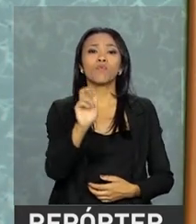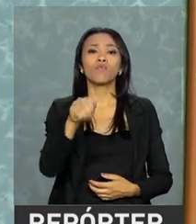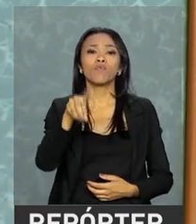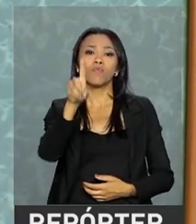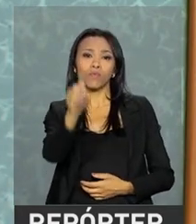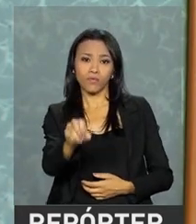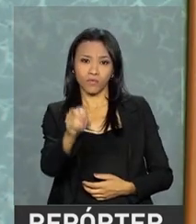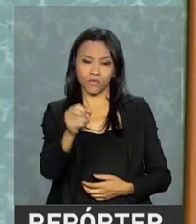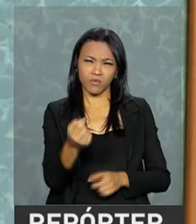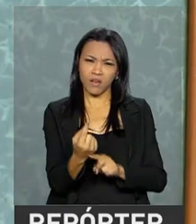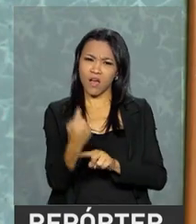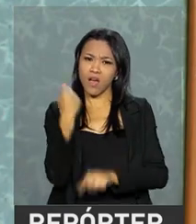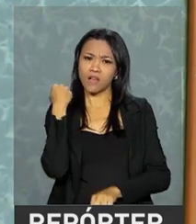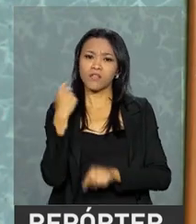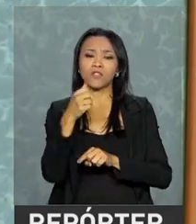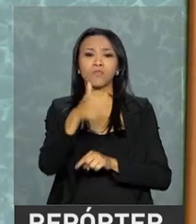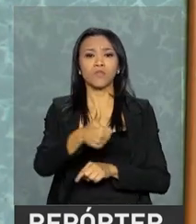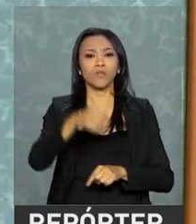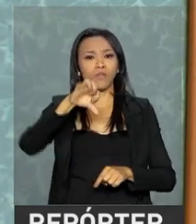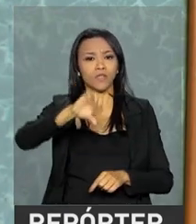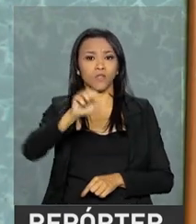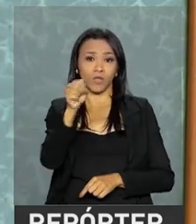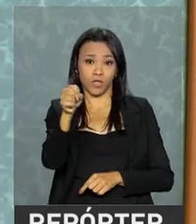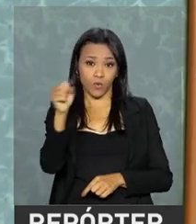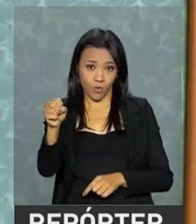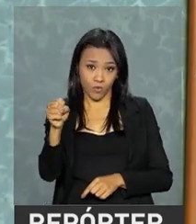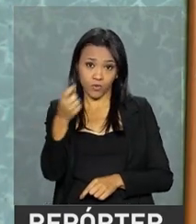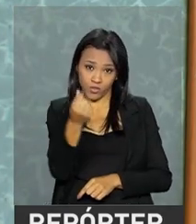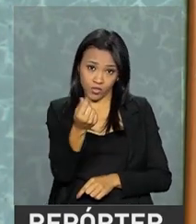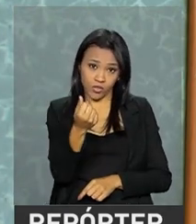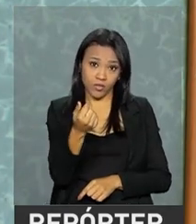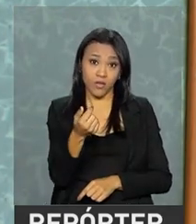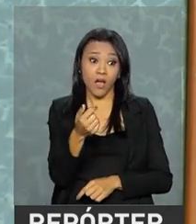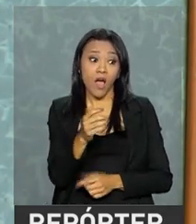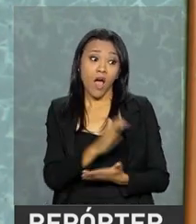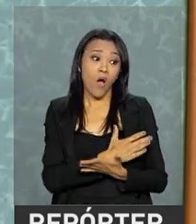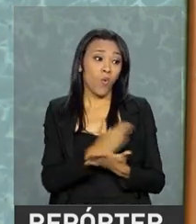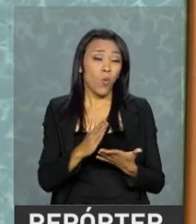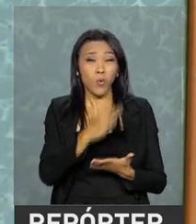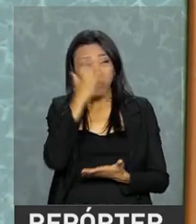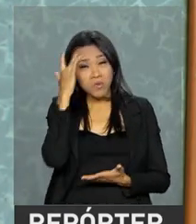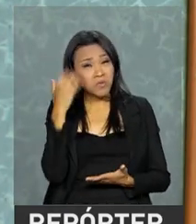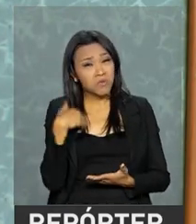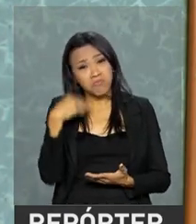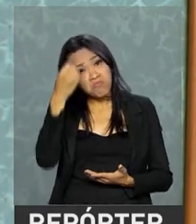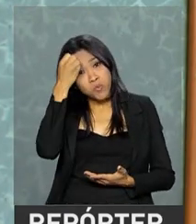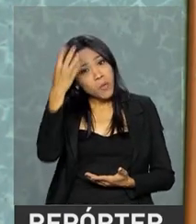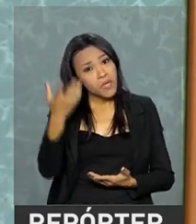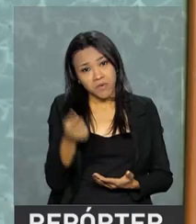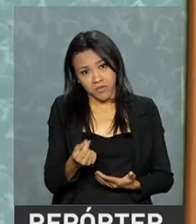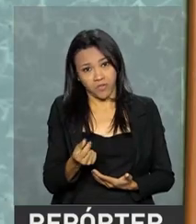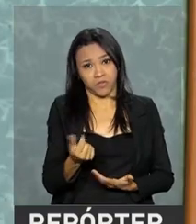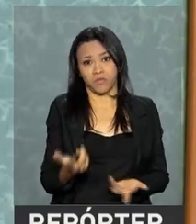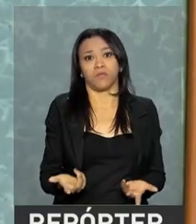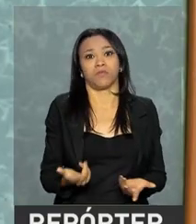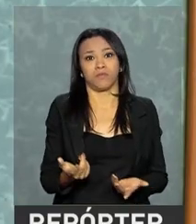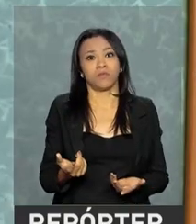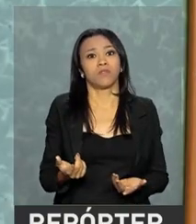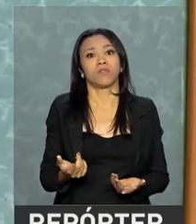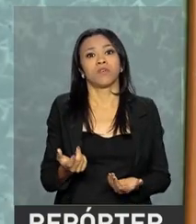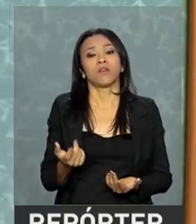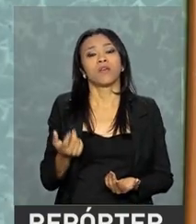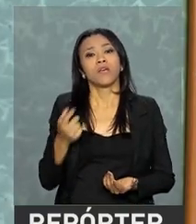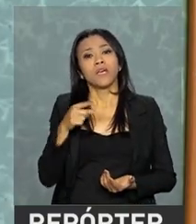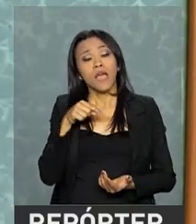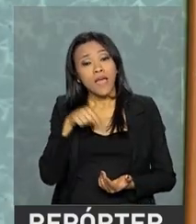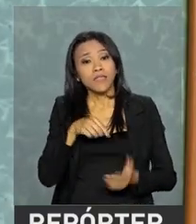anteriores a 1988 algumas pessoas não têm muito muita lembrança desse recurso então há uma novidade importante da